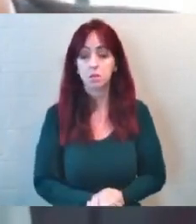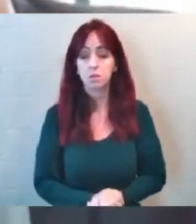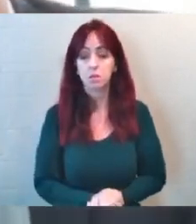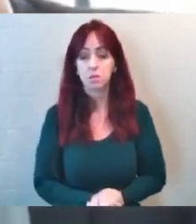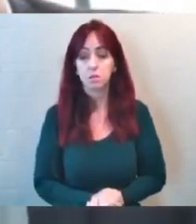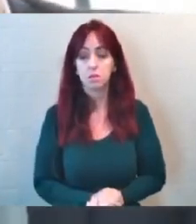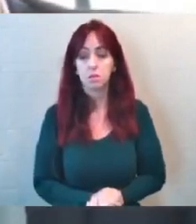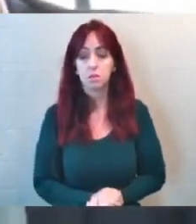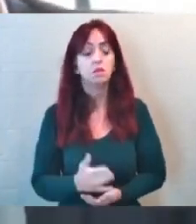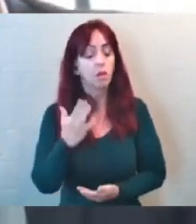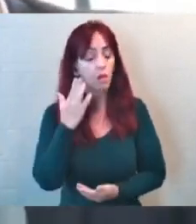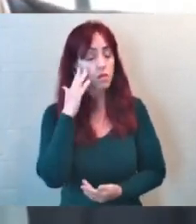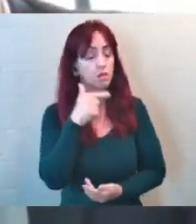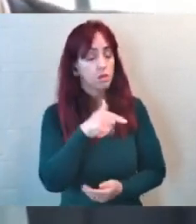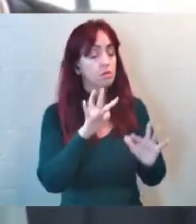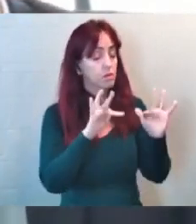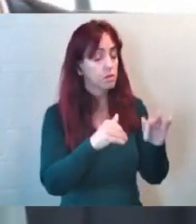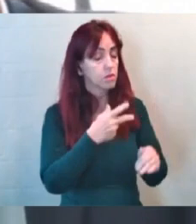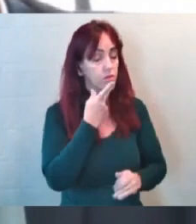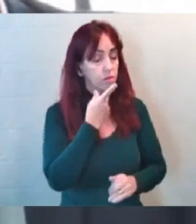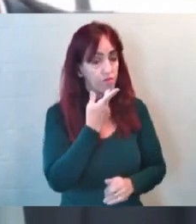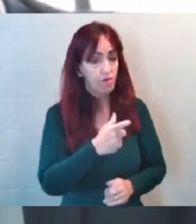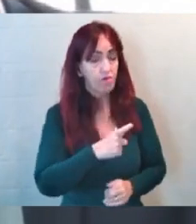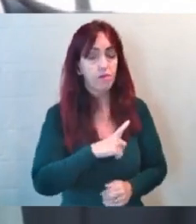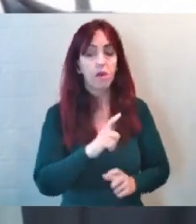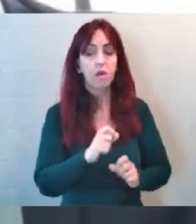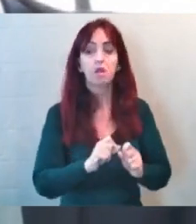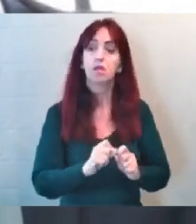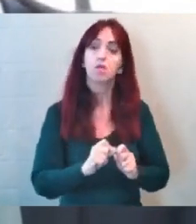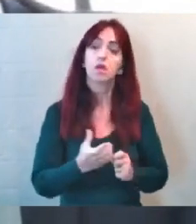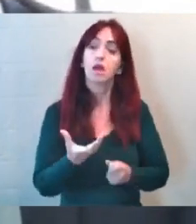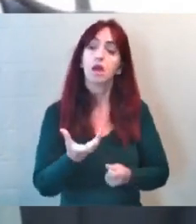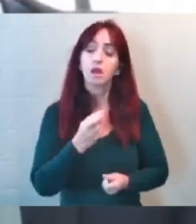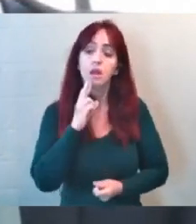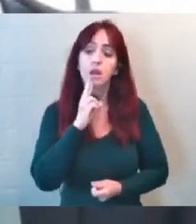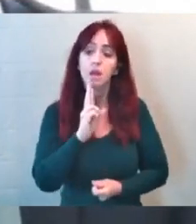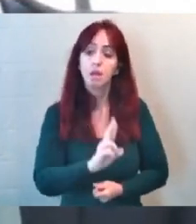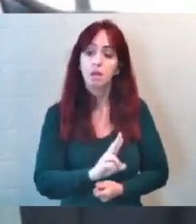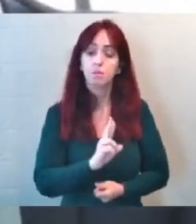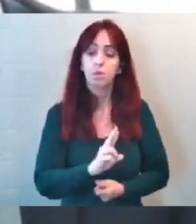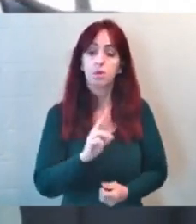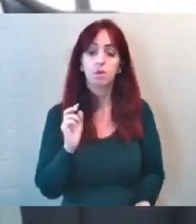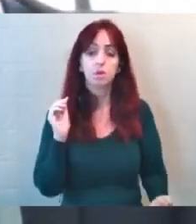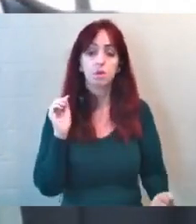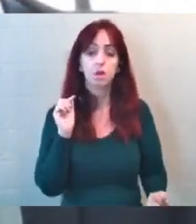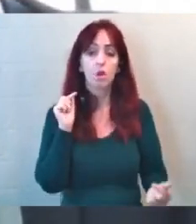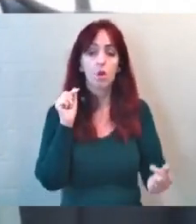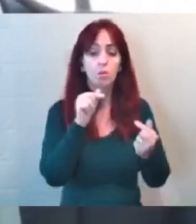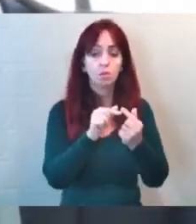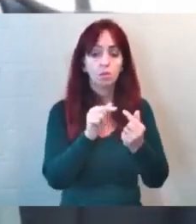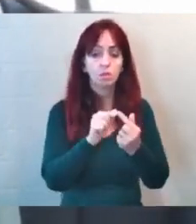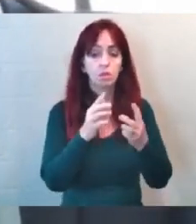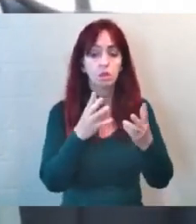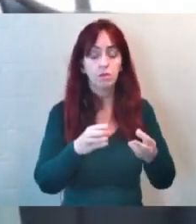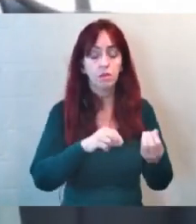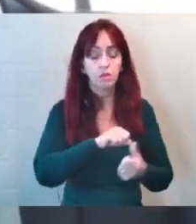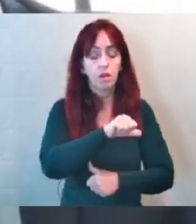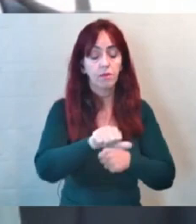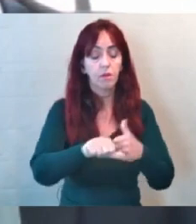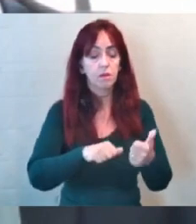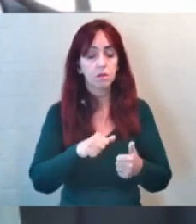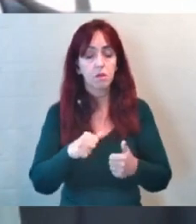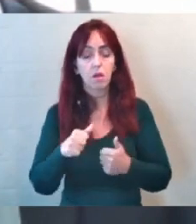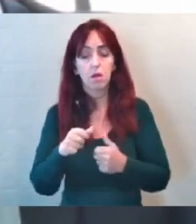eu entendi que ao fim da sua fala, a senhora fez uma resposta objetiva e eu já devolvo aqui a palavra para o André para falar